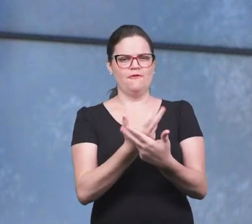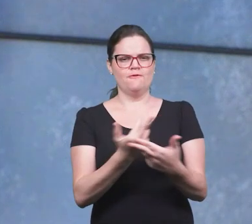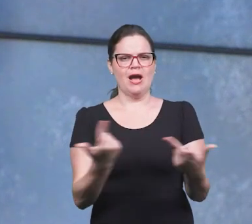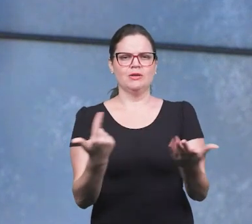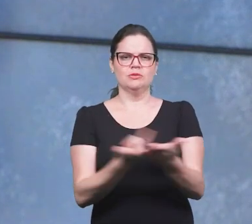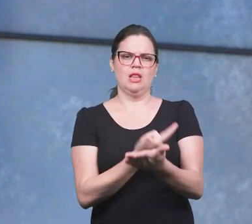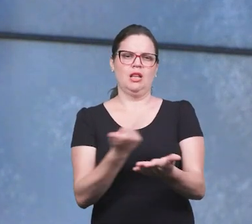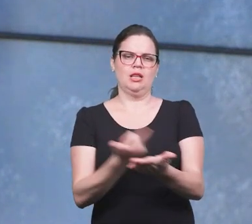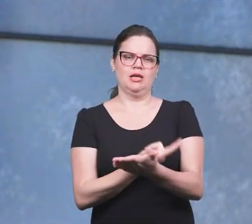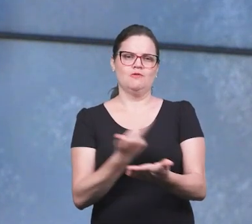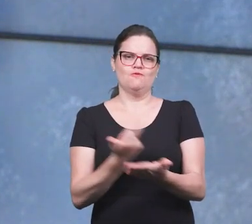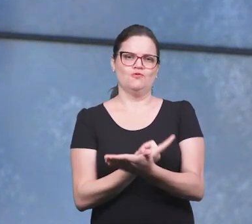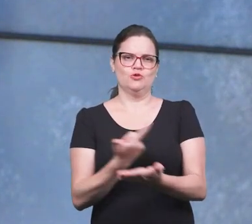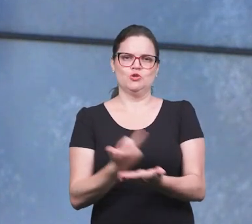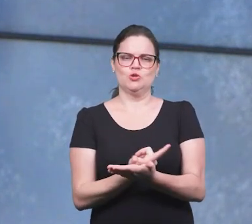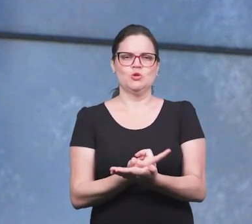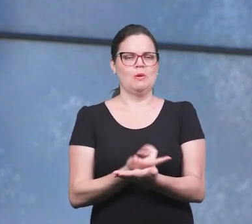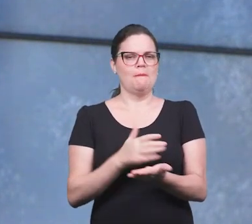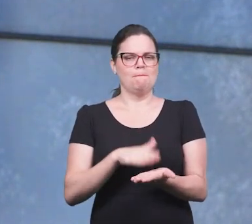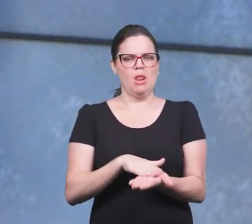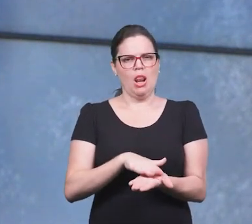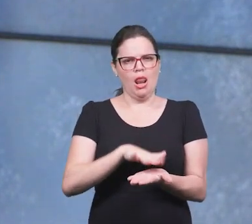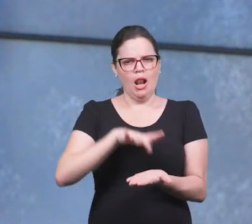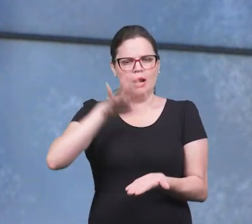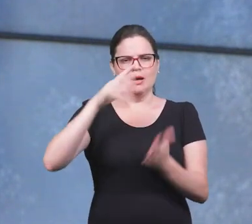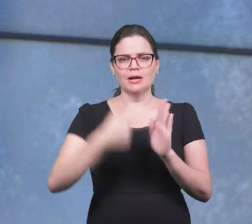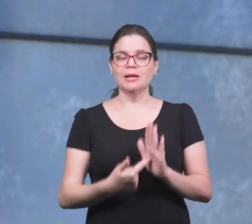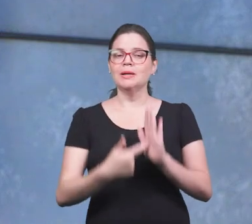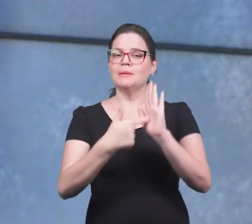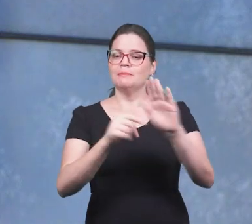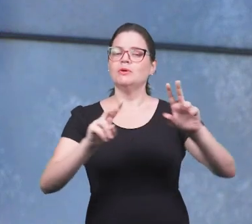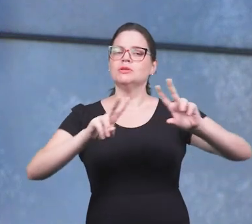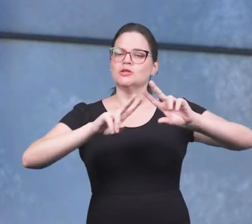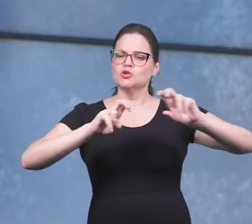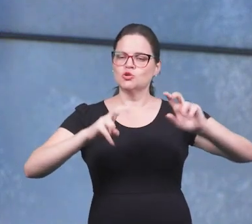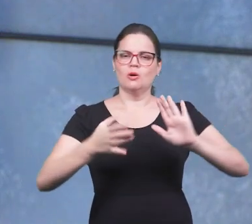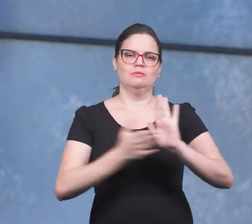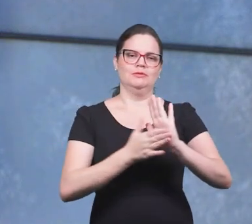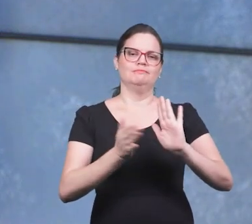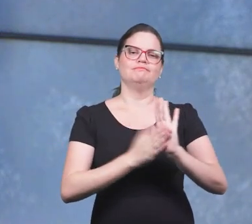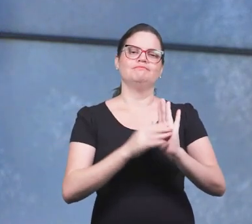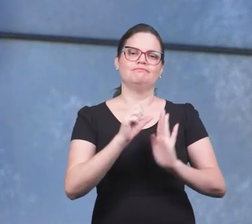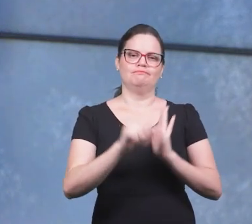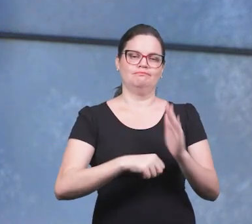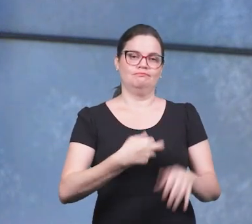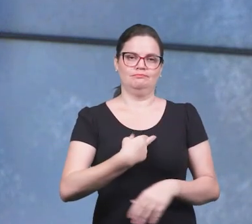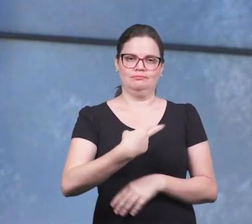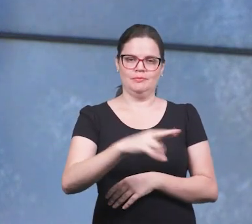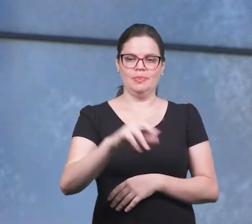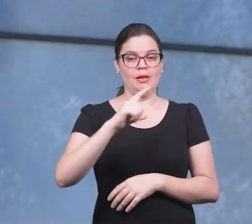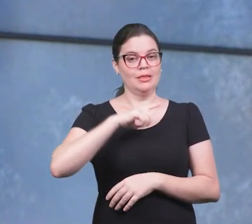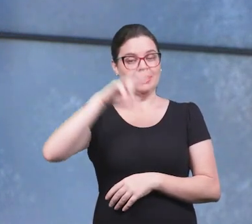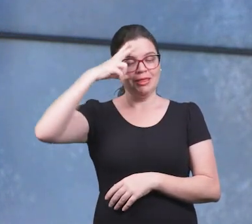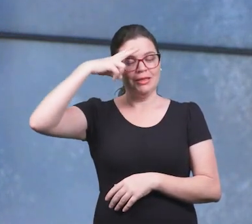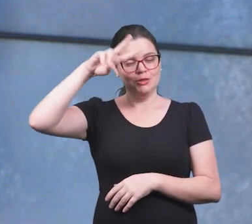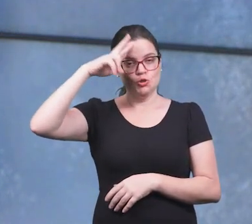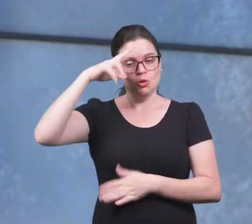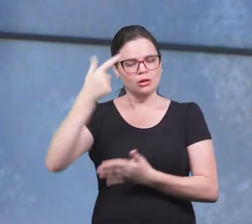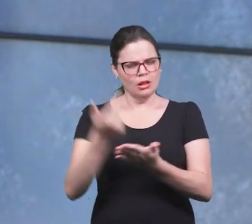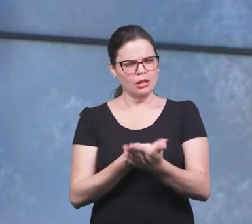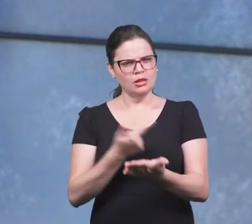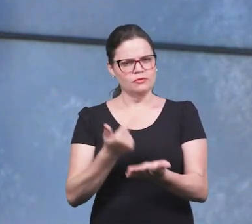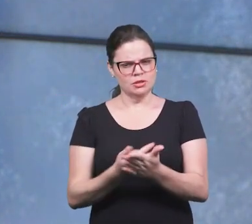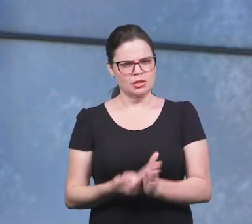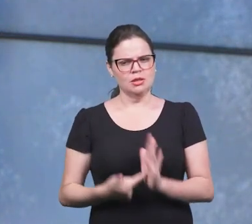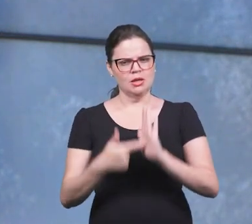dele. Existem bibliografias dos reformadores, existem histórias, né, referente ao evento como